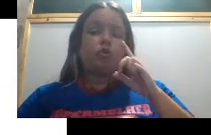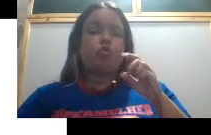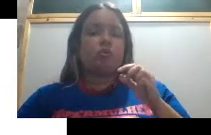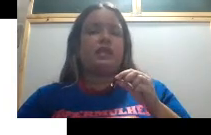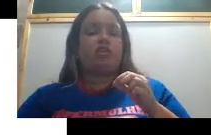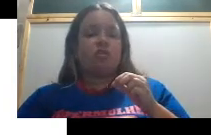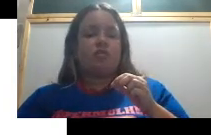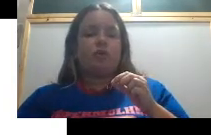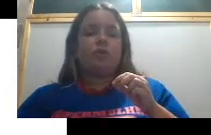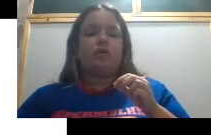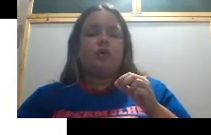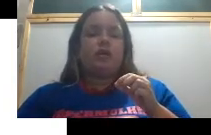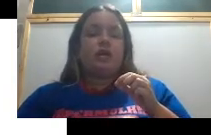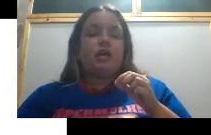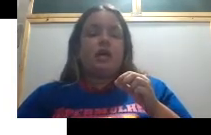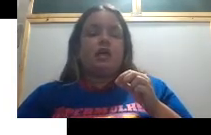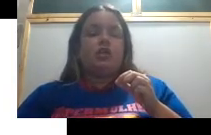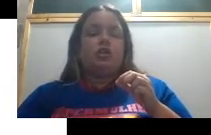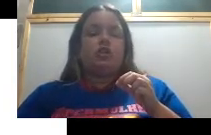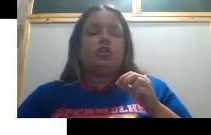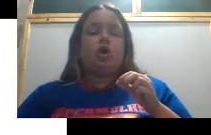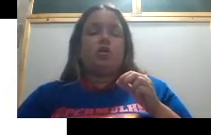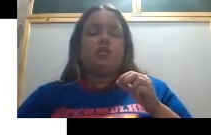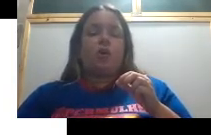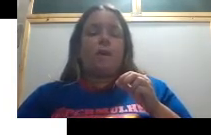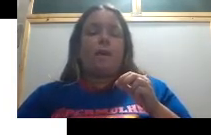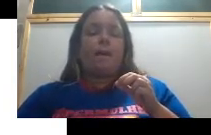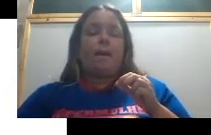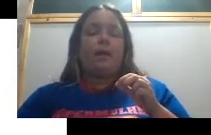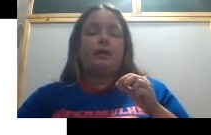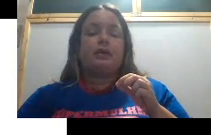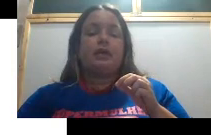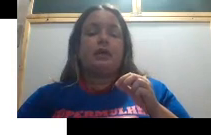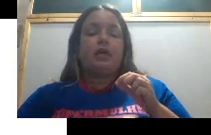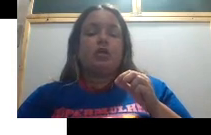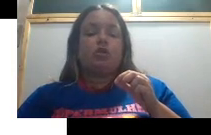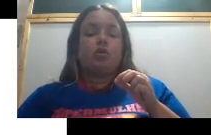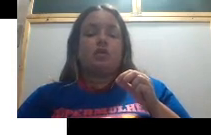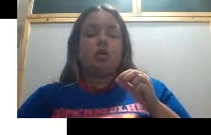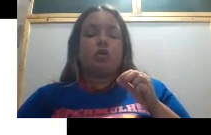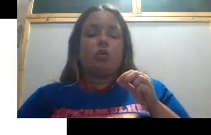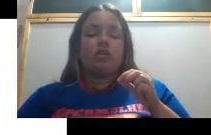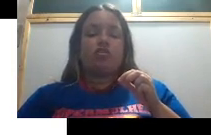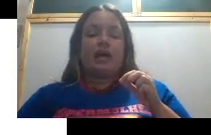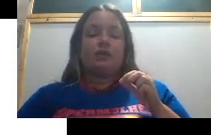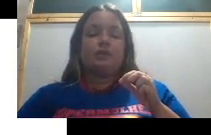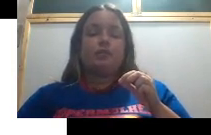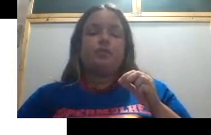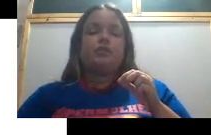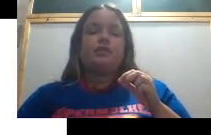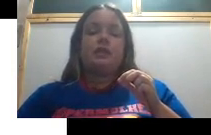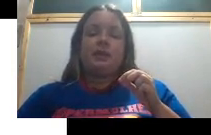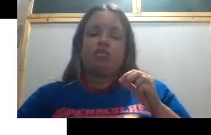na parte do Cruzeiro do Sul né que a gente viu a dose é a 12 o